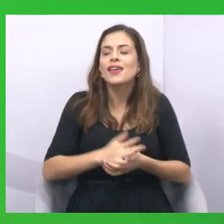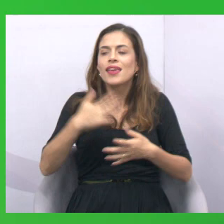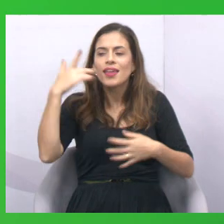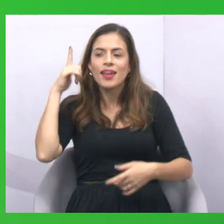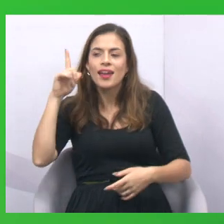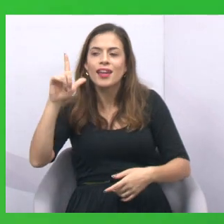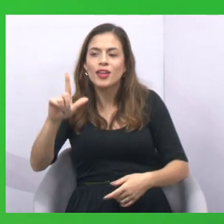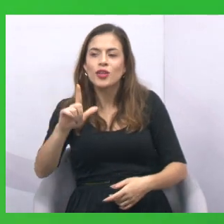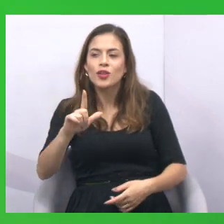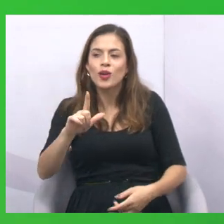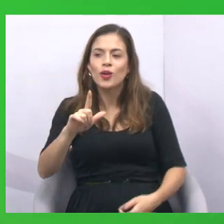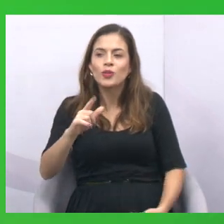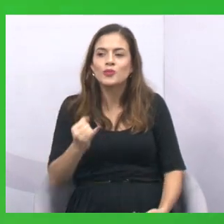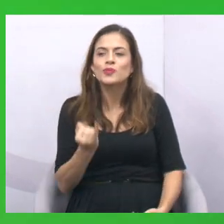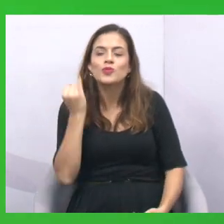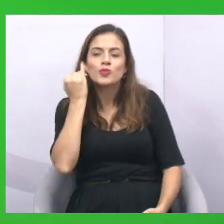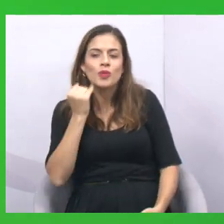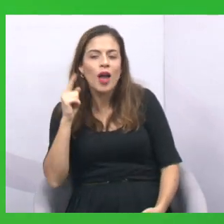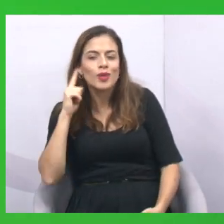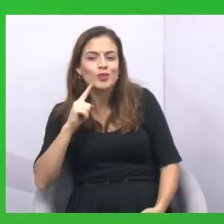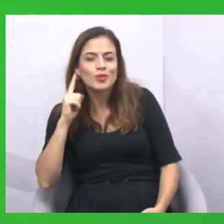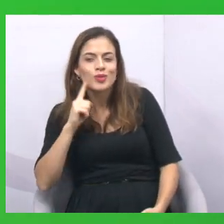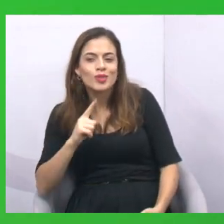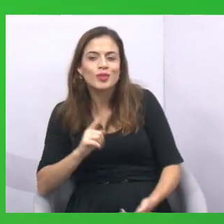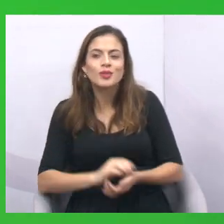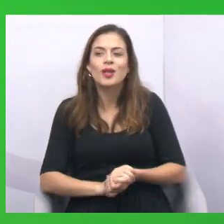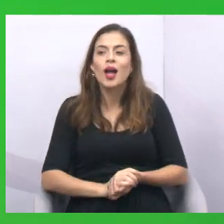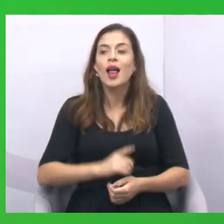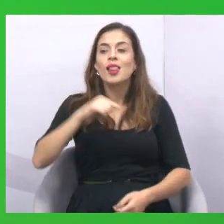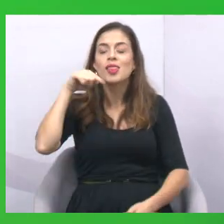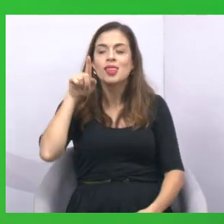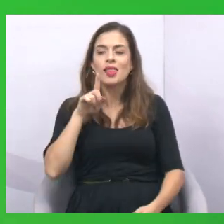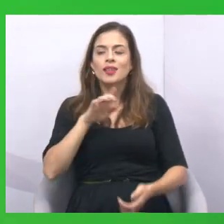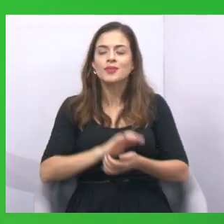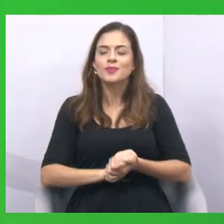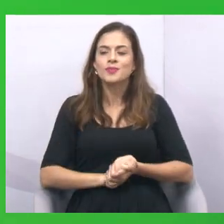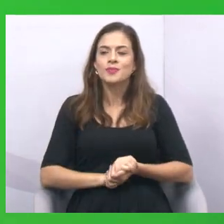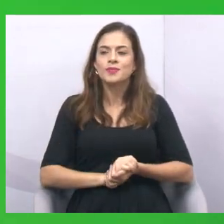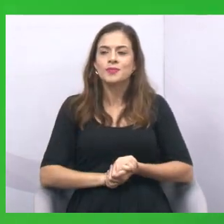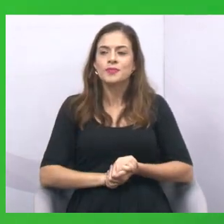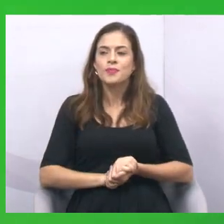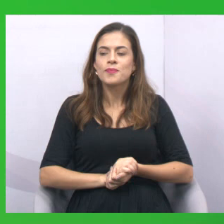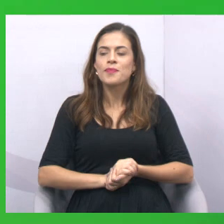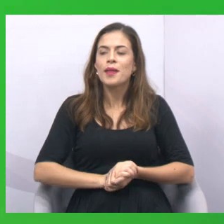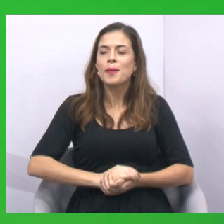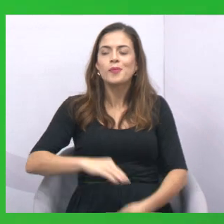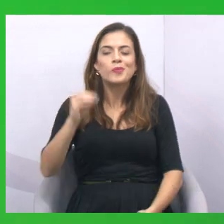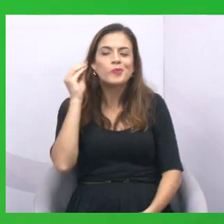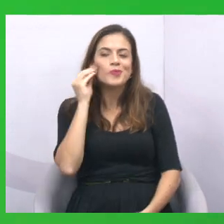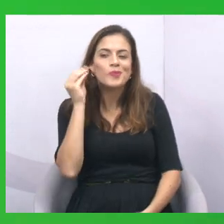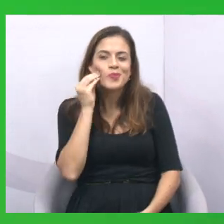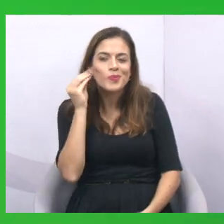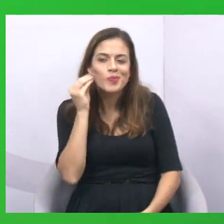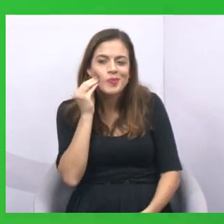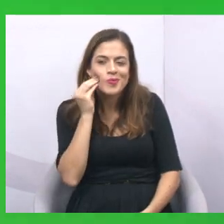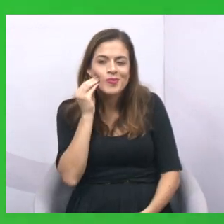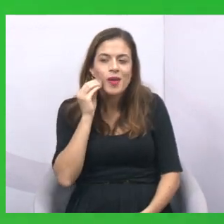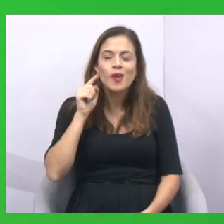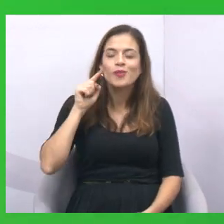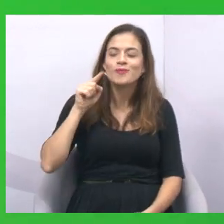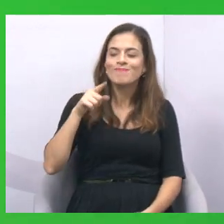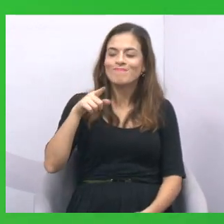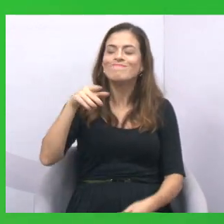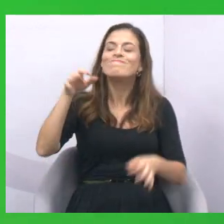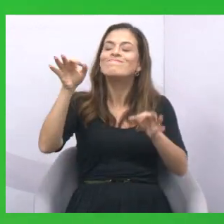Bill Walton no time americano, lá em Ljubljana, terra do Doncic. Edivar, beijo grande pra você, você